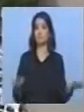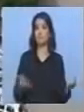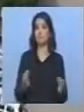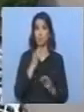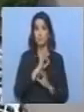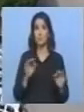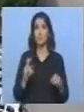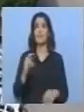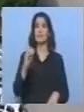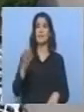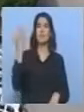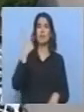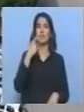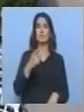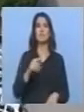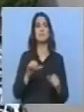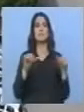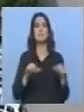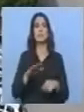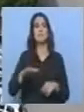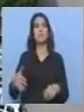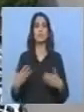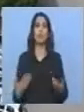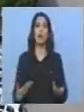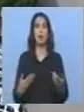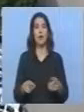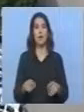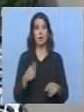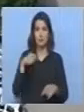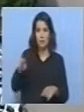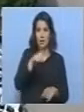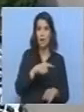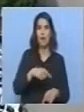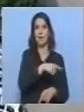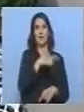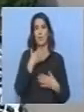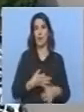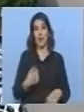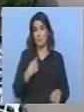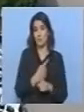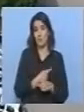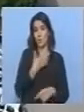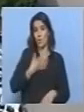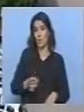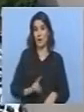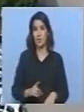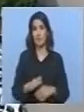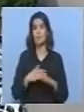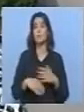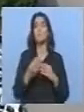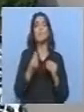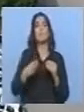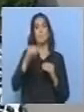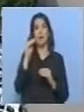anos nos dissessem que o sistema científico hoje seria aquilo que é, ninguém acreditava. Eu não acreditaria. Fizemos muito mais do que